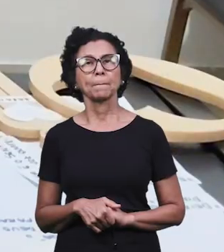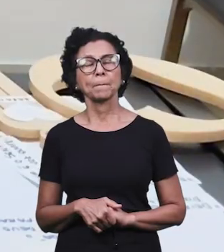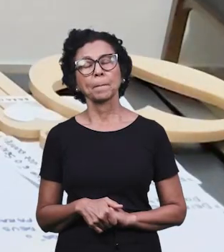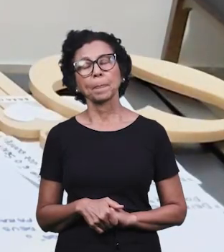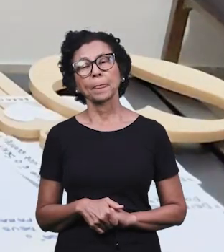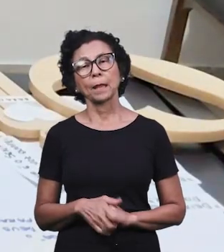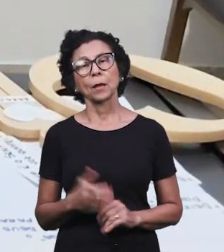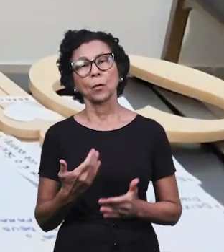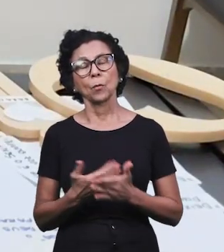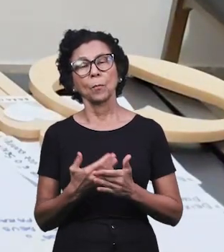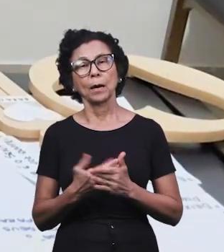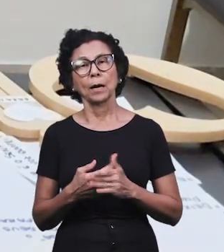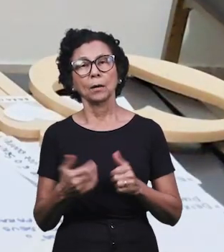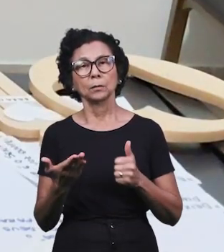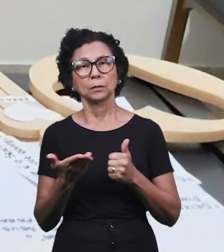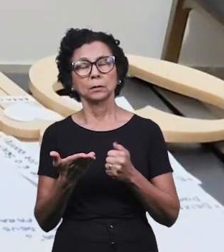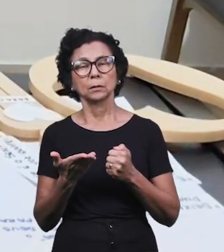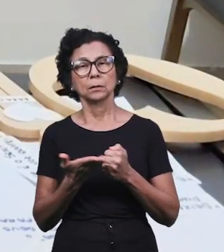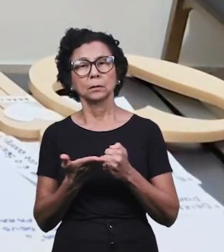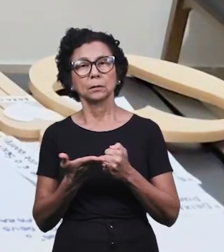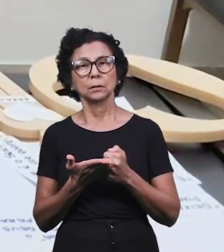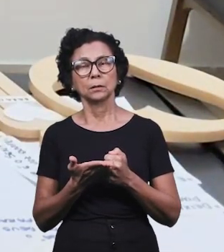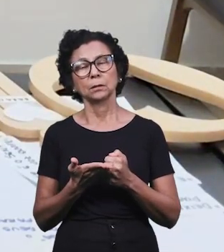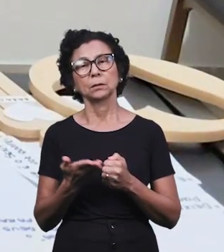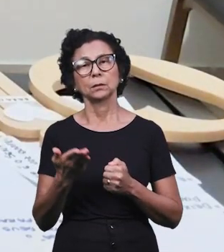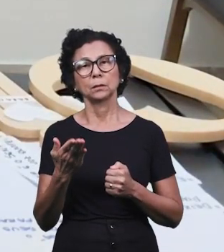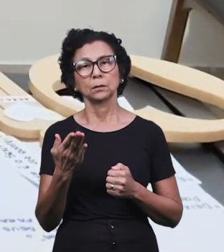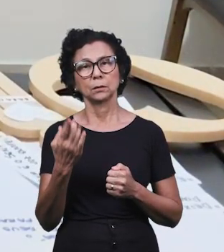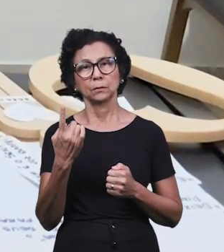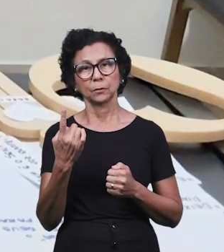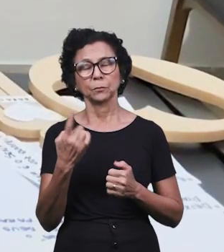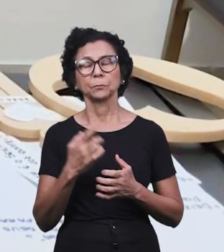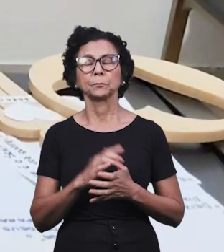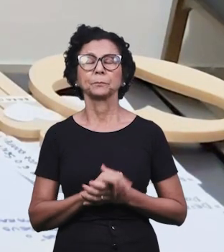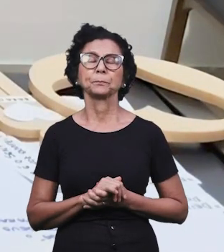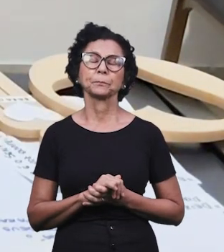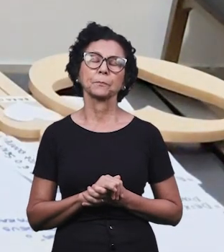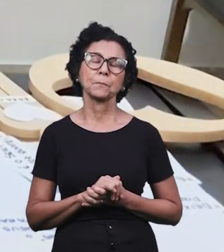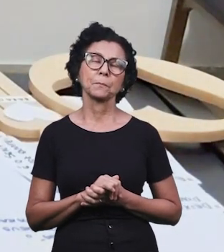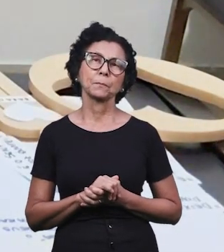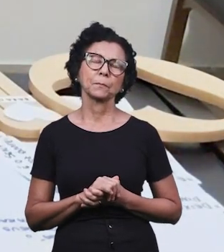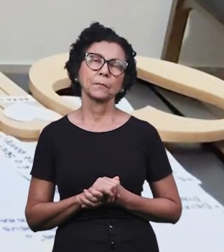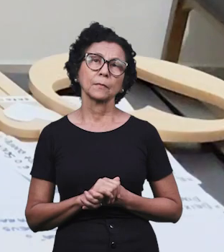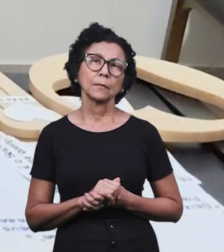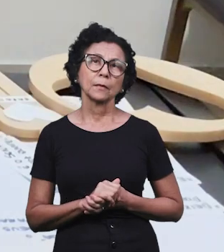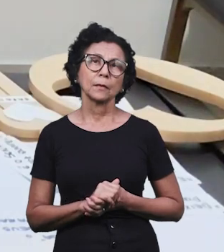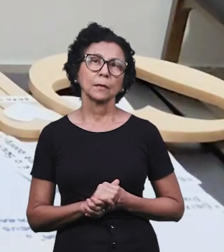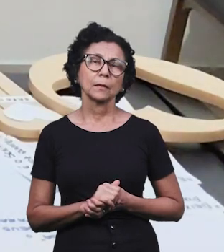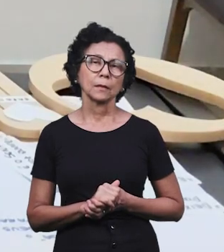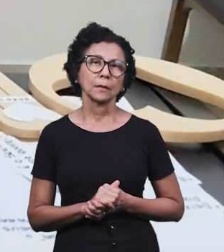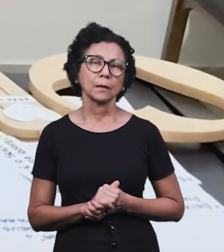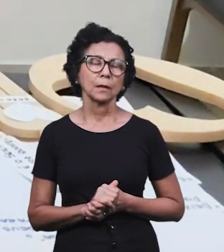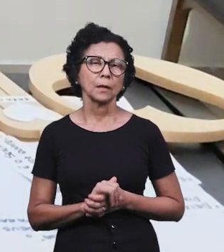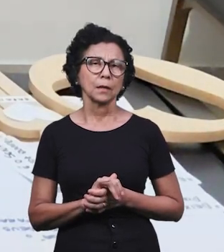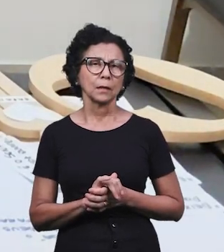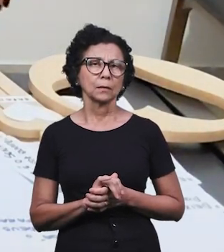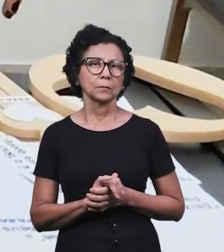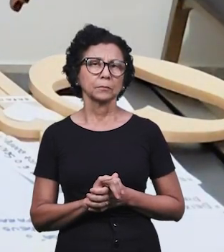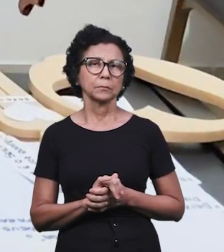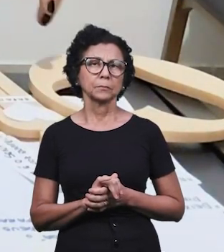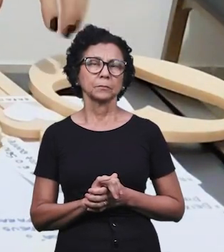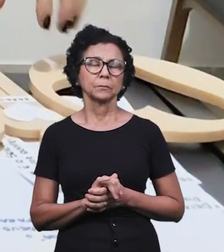1 e as irmãs façam as adaptações necessárias para os alunos de vocês. Vou trazer, na verdade, um recorte da